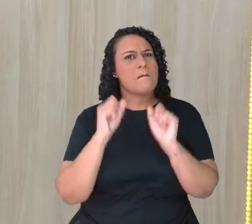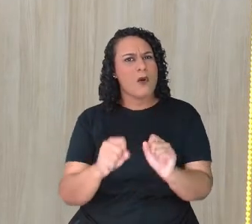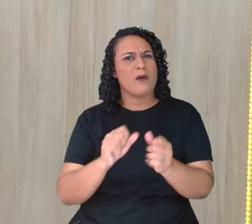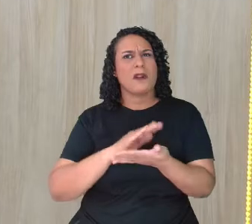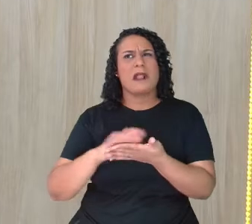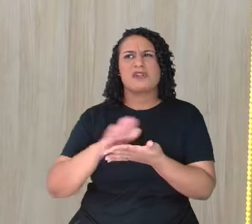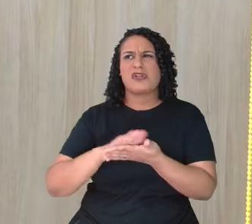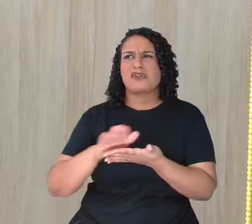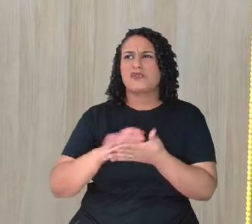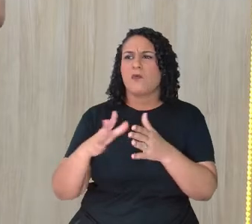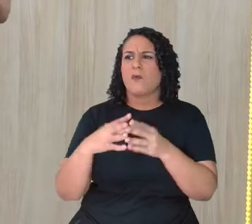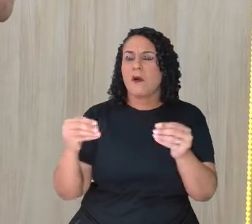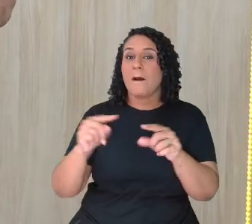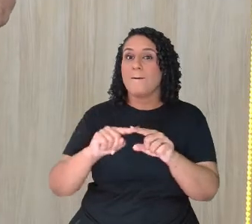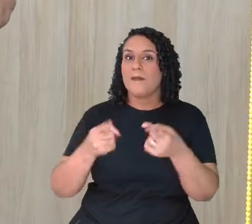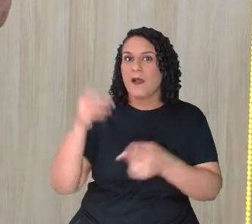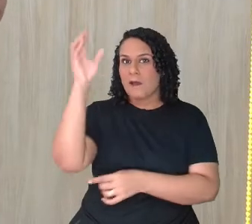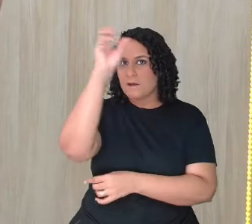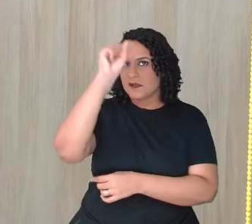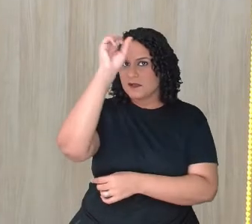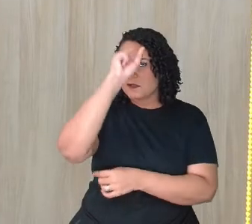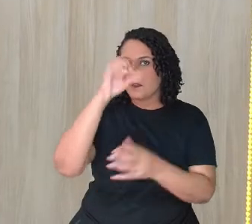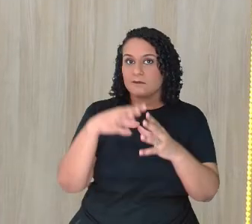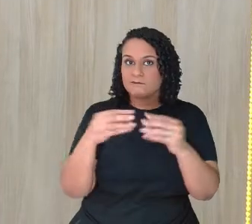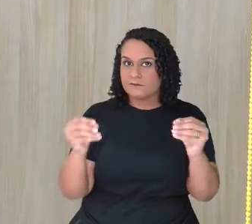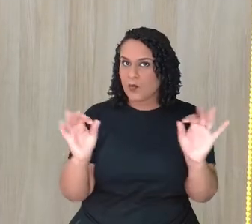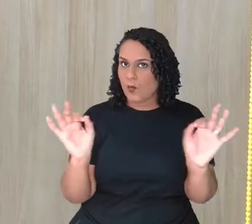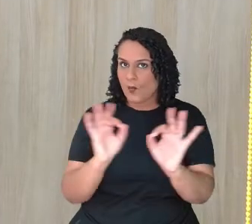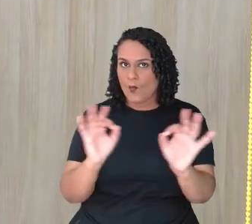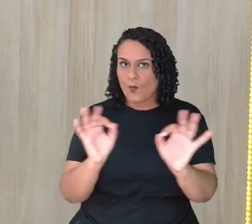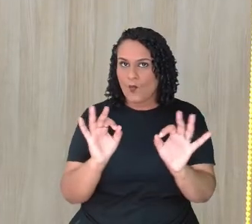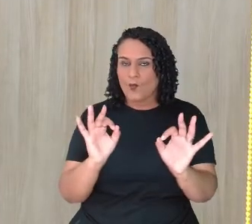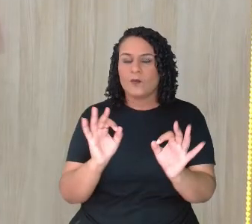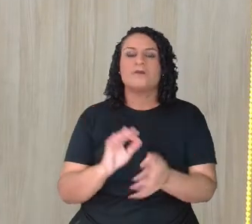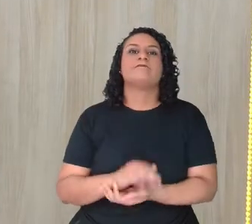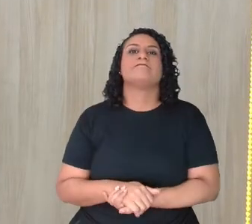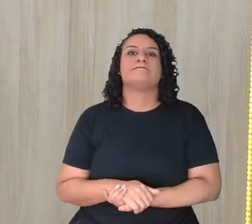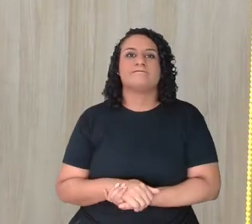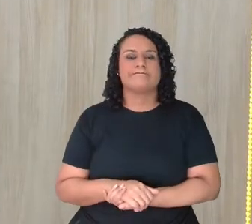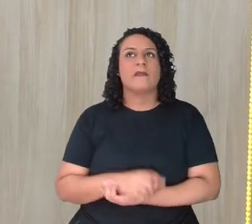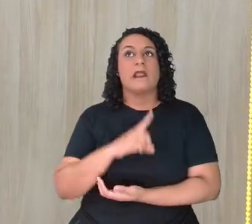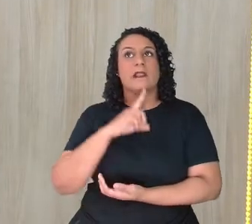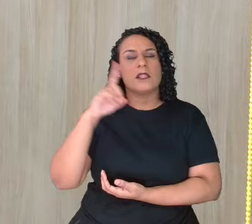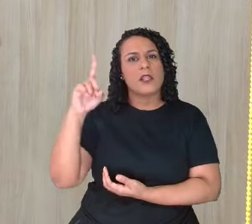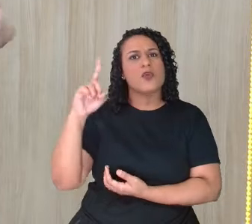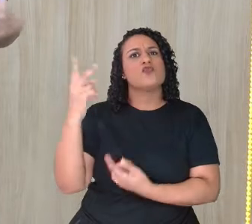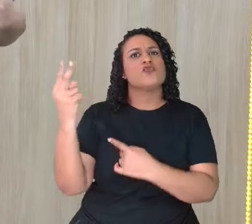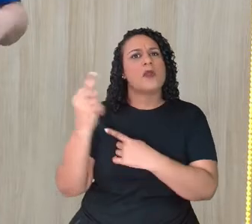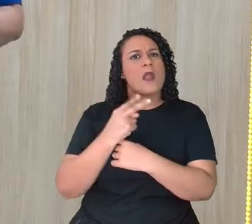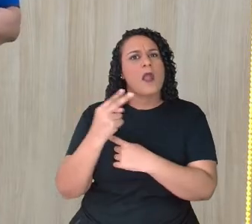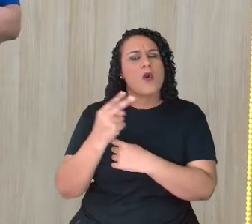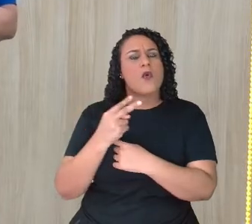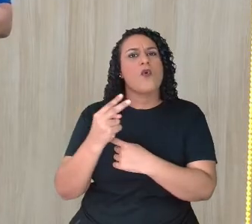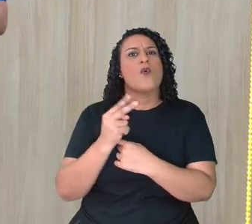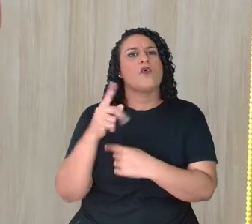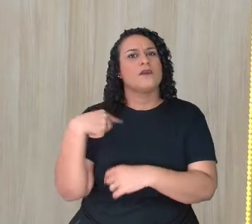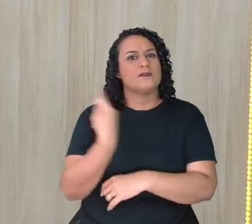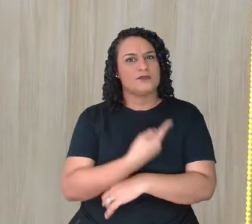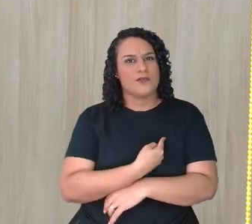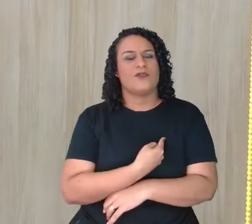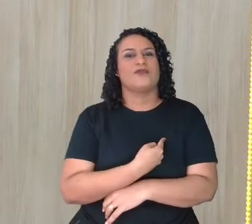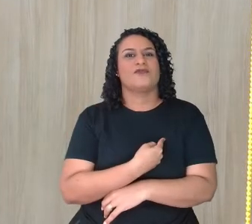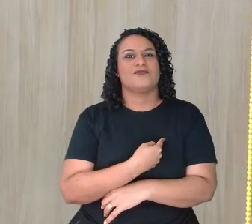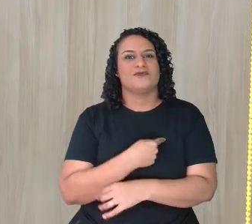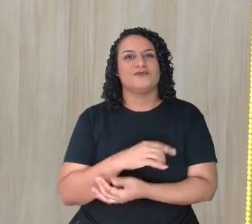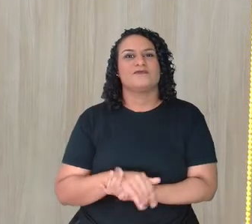Só mesmo, não é, que Deus te livre, nos livre de uma enfermidade que venha afetar a nossa memória,